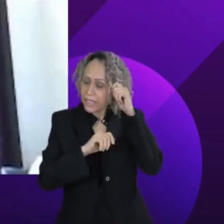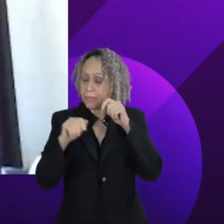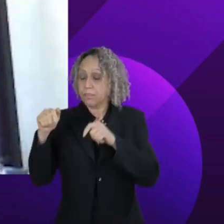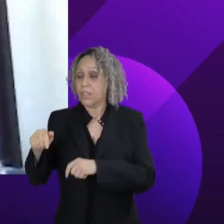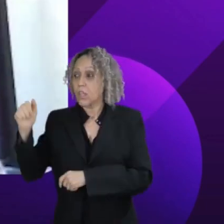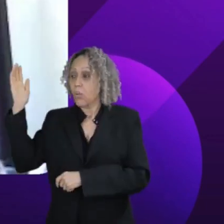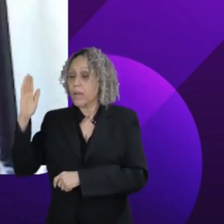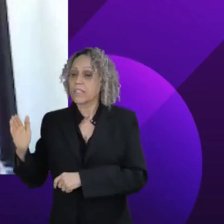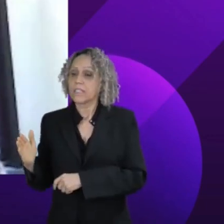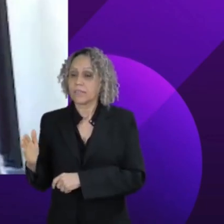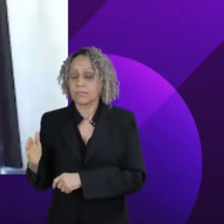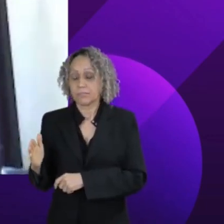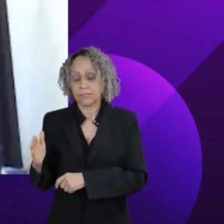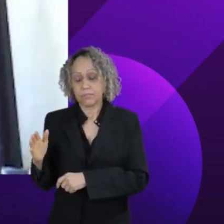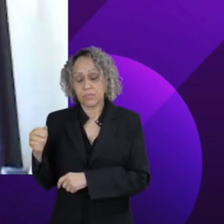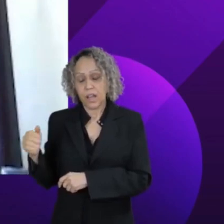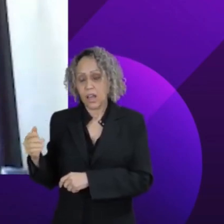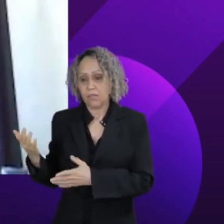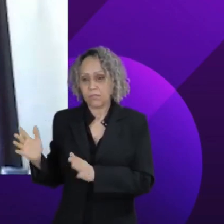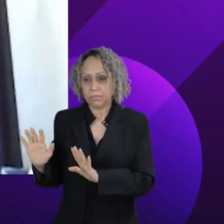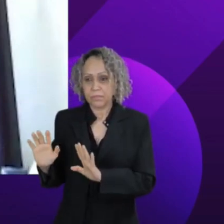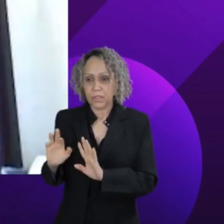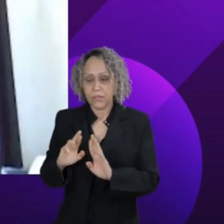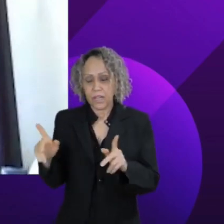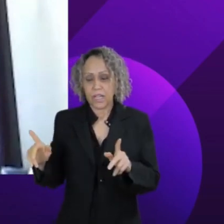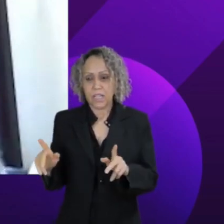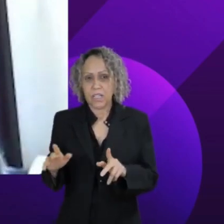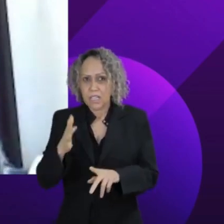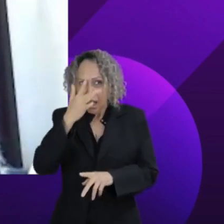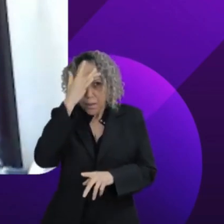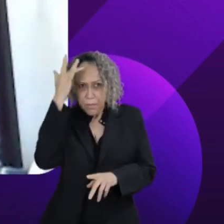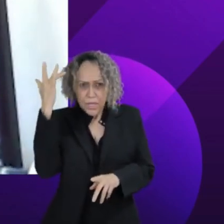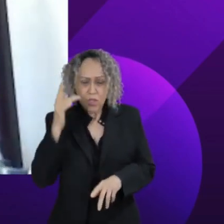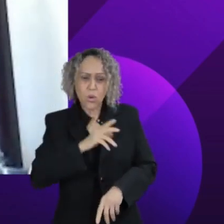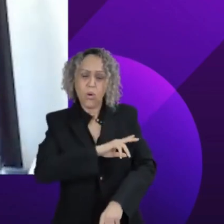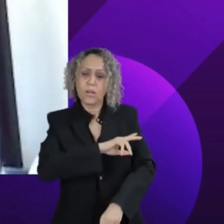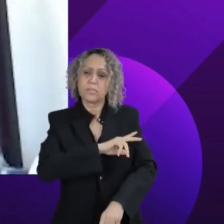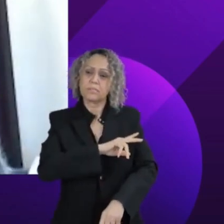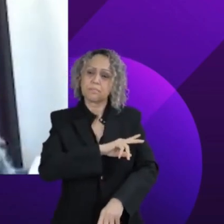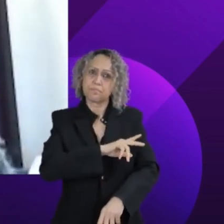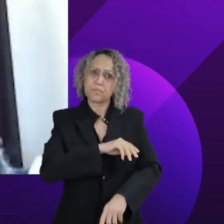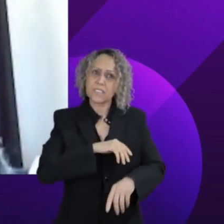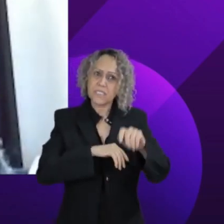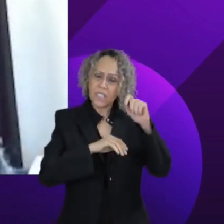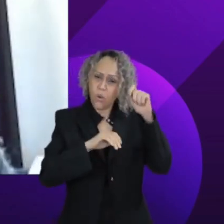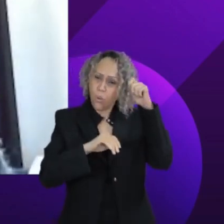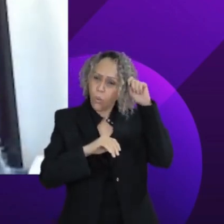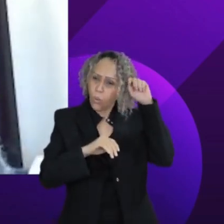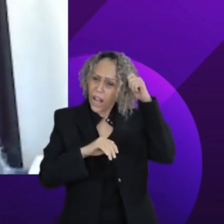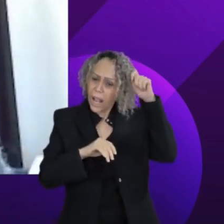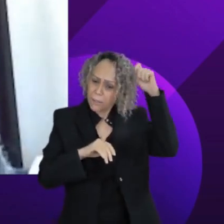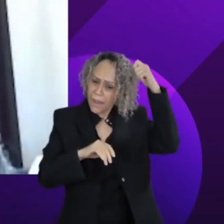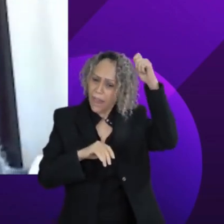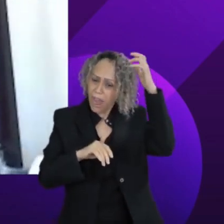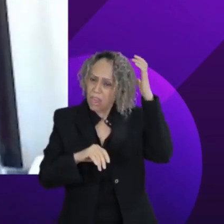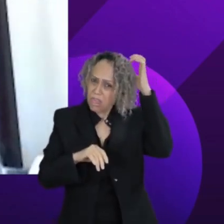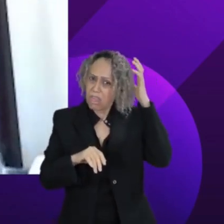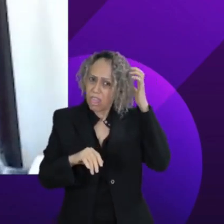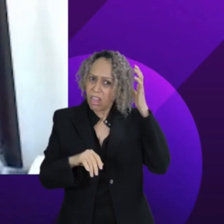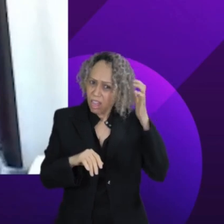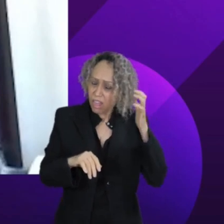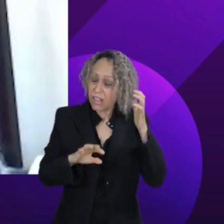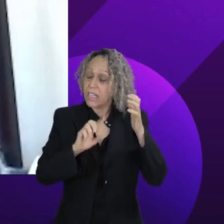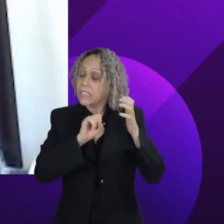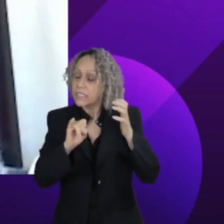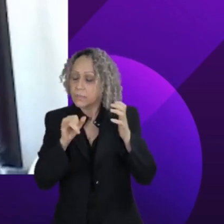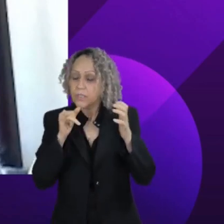crespo o cabelo dessa pessoa, mais discriminação racial ela sofre. Quanto mais próxima do estereótipo negro, do